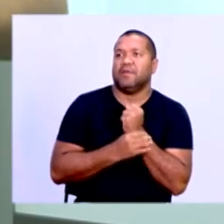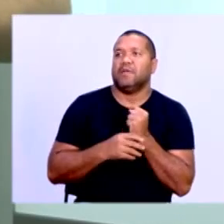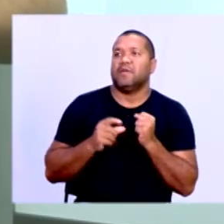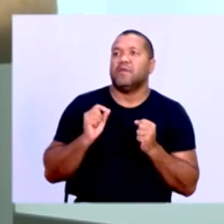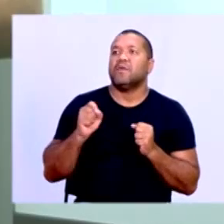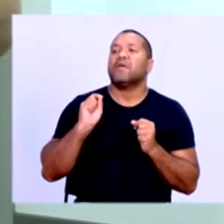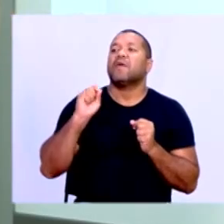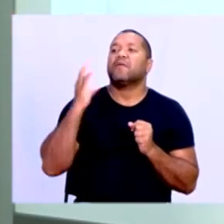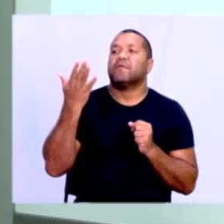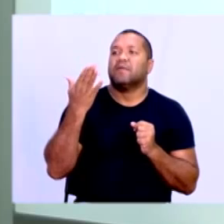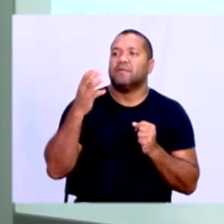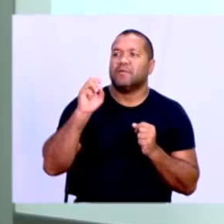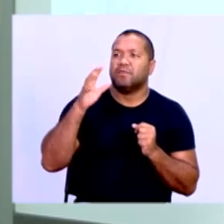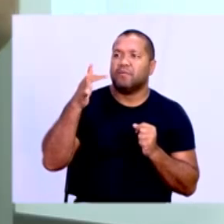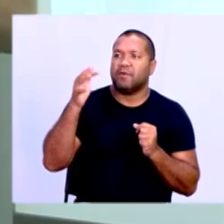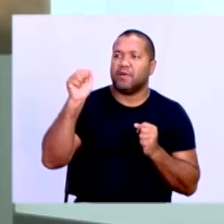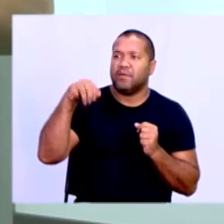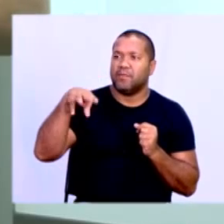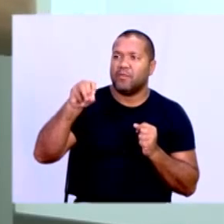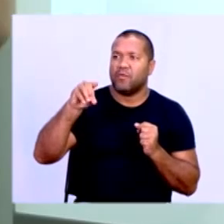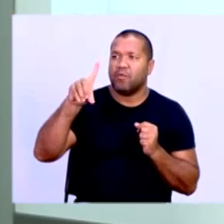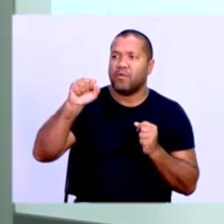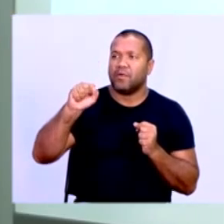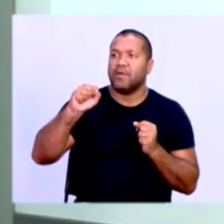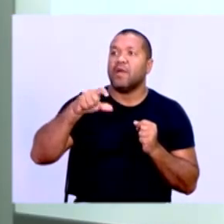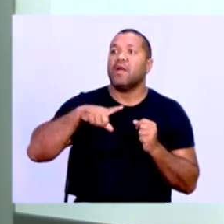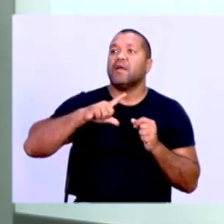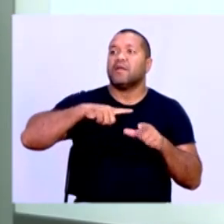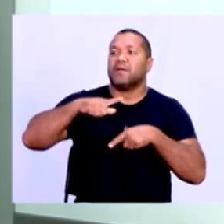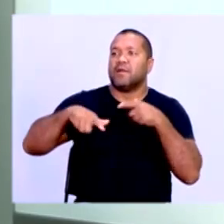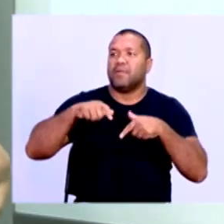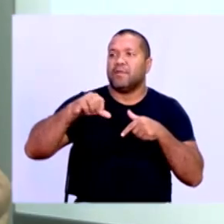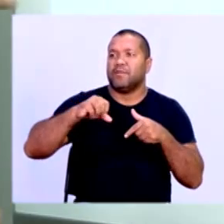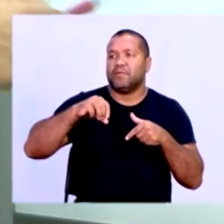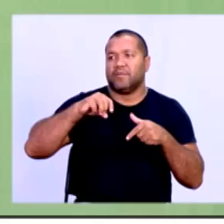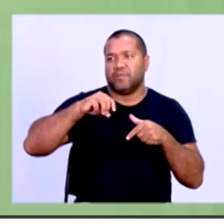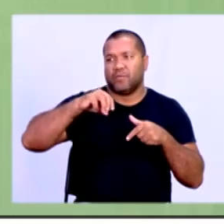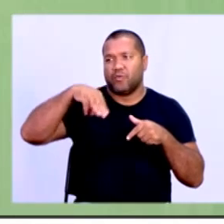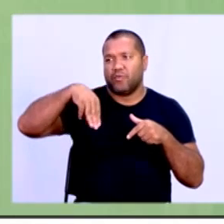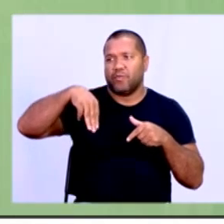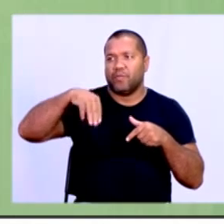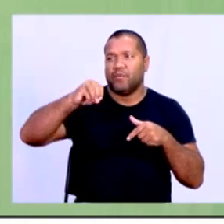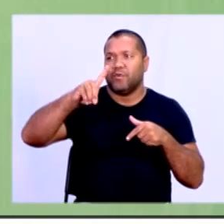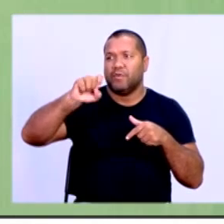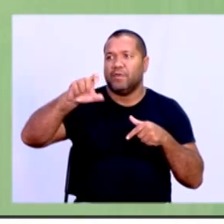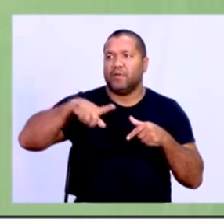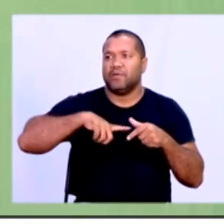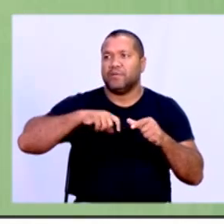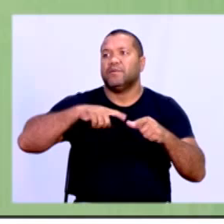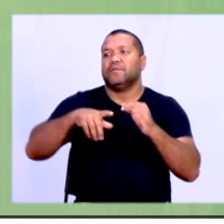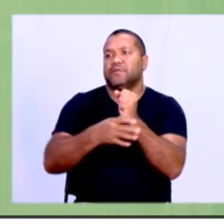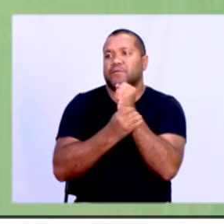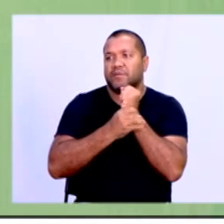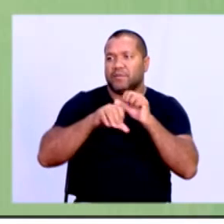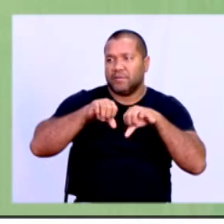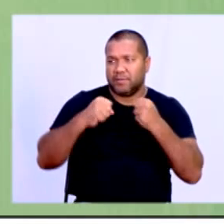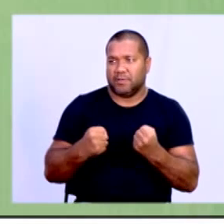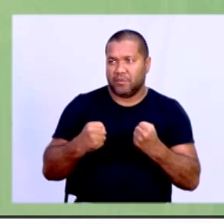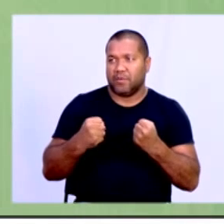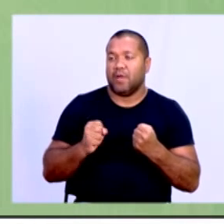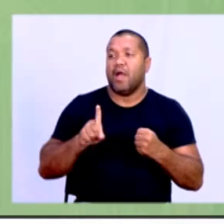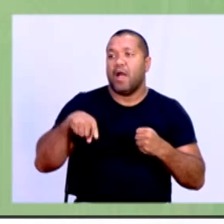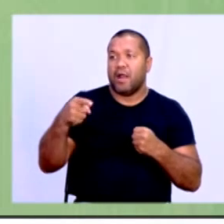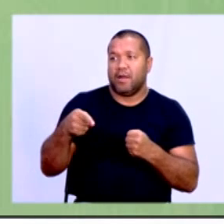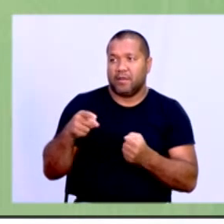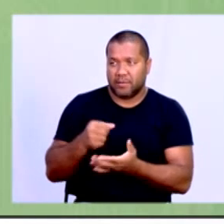utilizando camada, além de modularizar, deixa o sistema muito mais seguro. Vamos voltar aqui, né? Então, além de salvar os dados